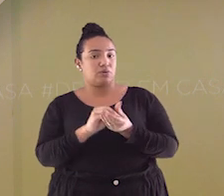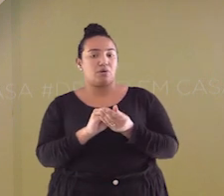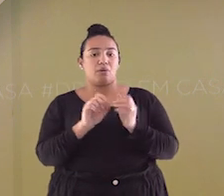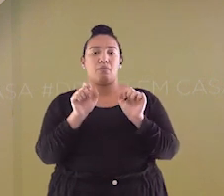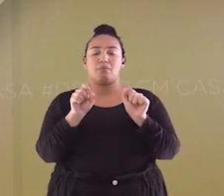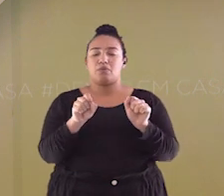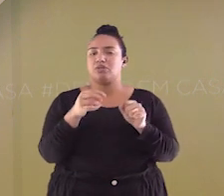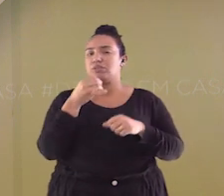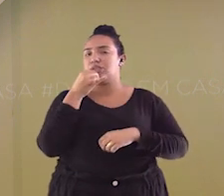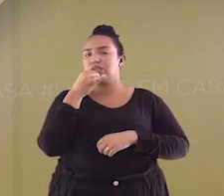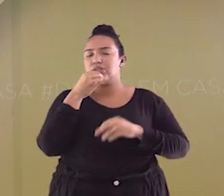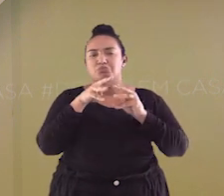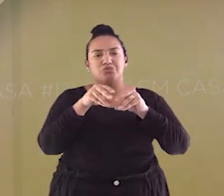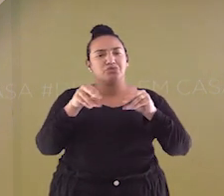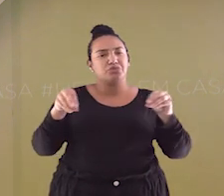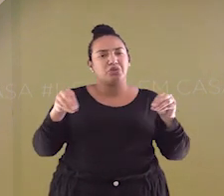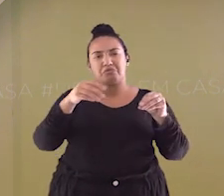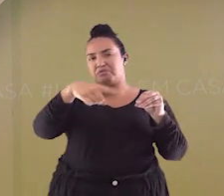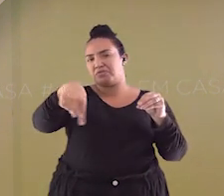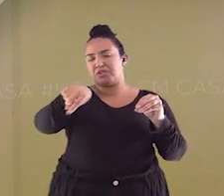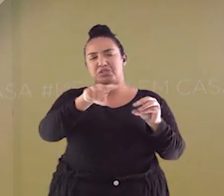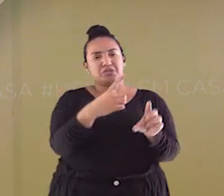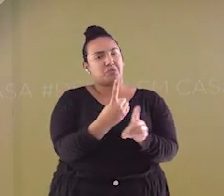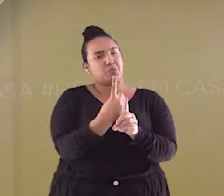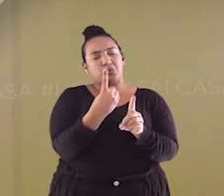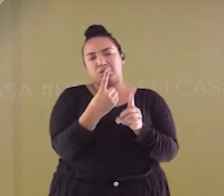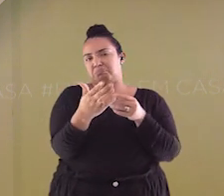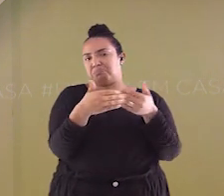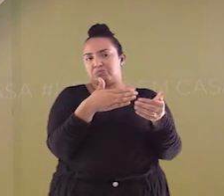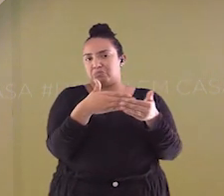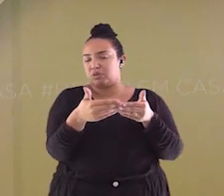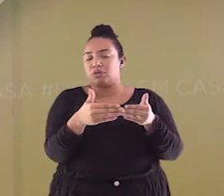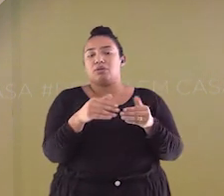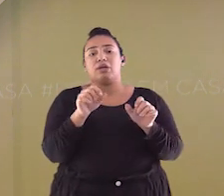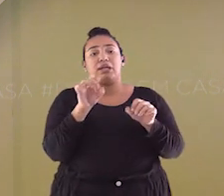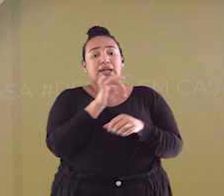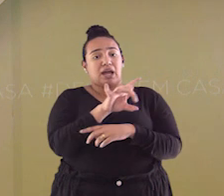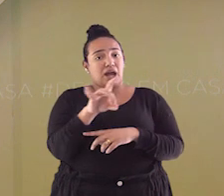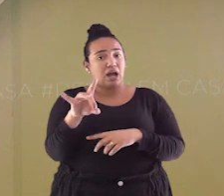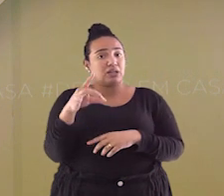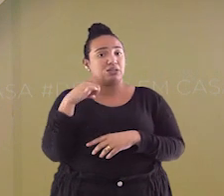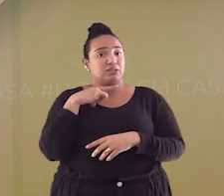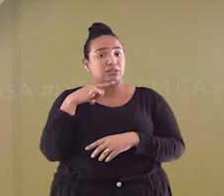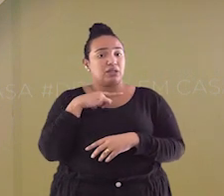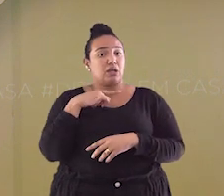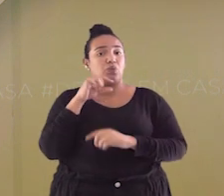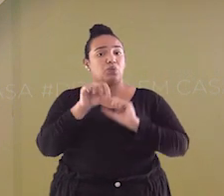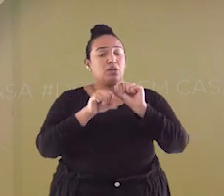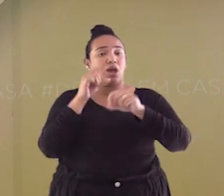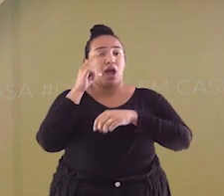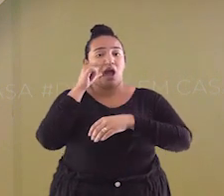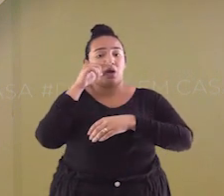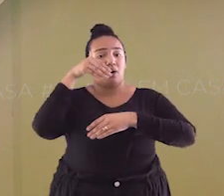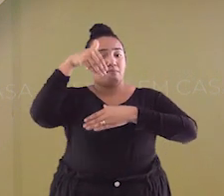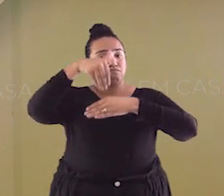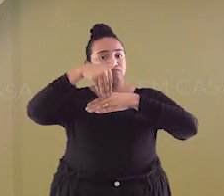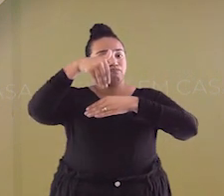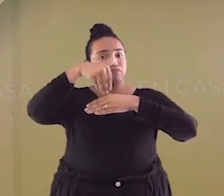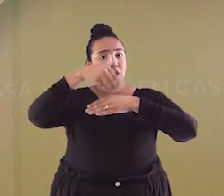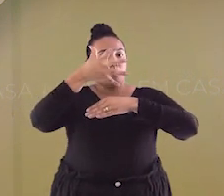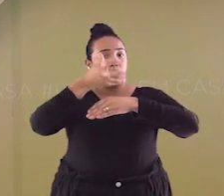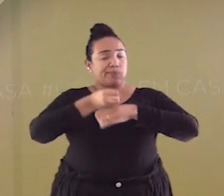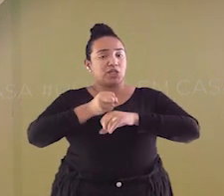ser com qualquer tipo de solo que você encontrar. Cada tipo de solo vai apresentar uma permeabilidade diferente. Como eu falei